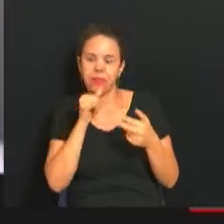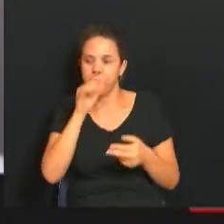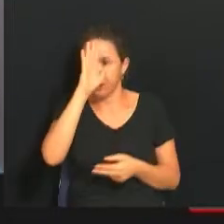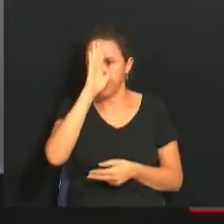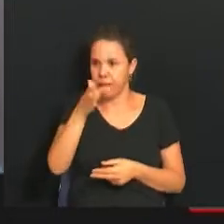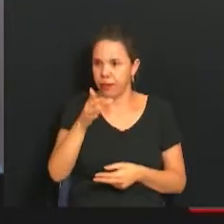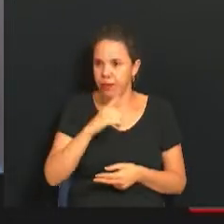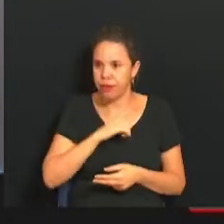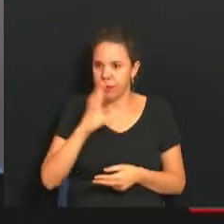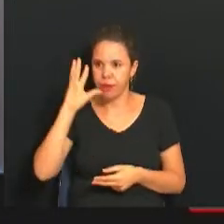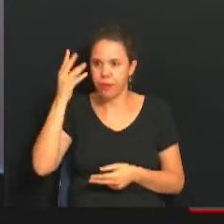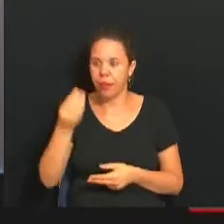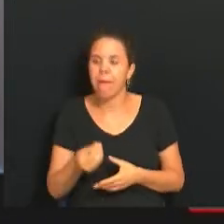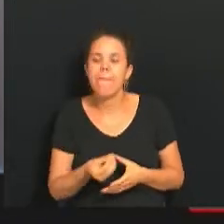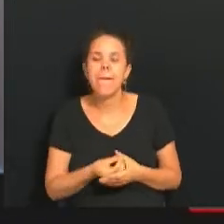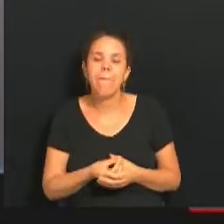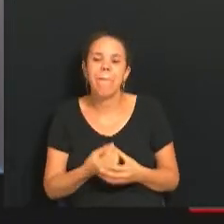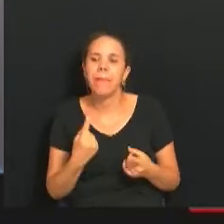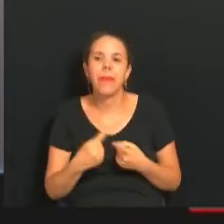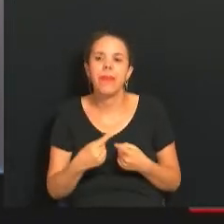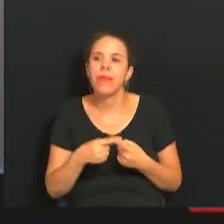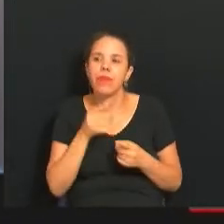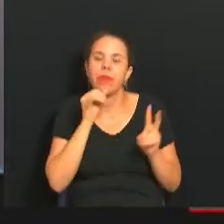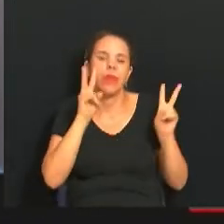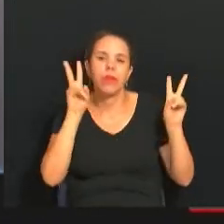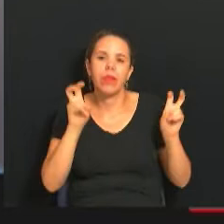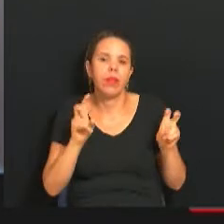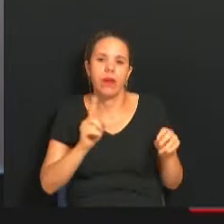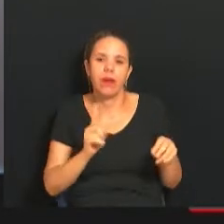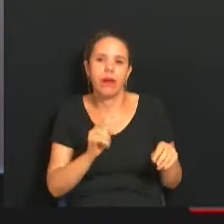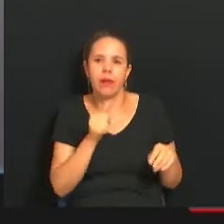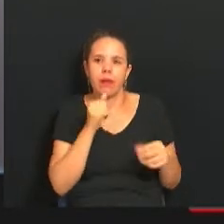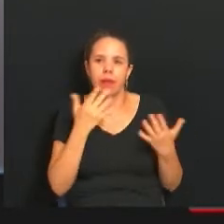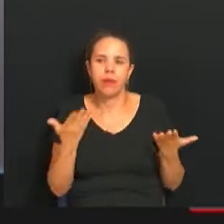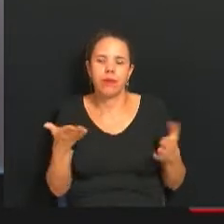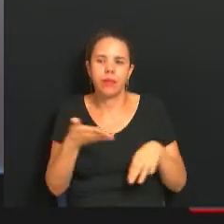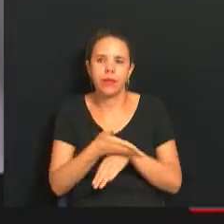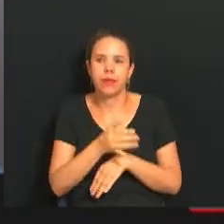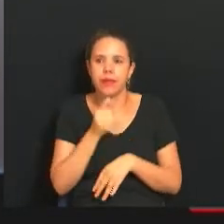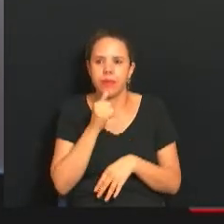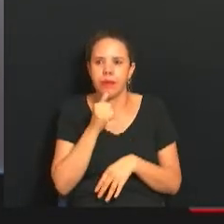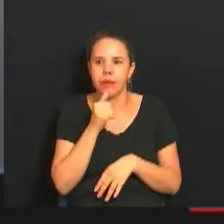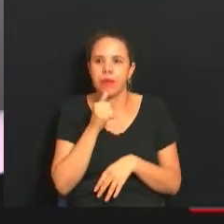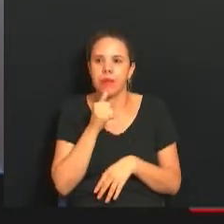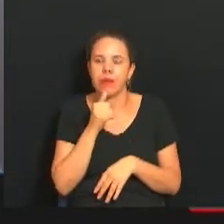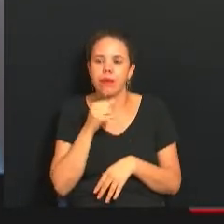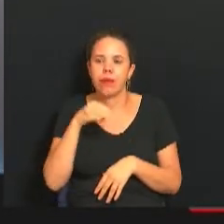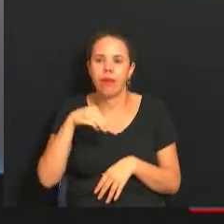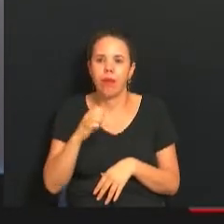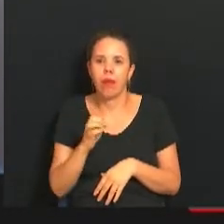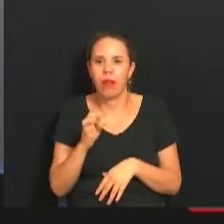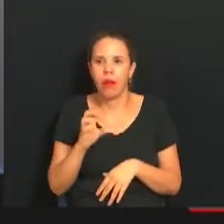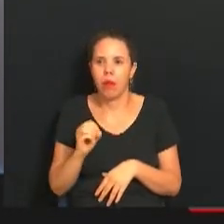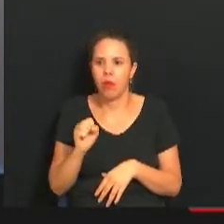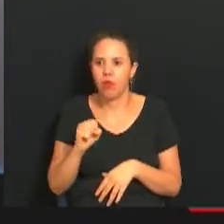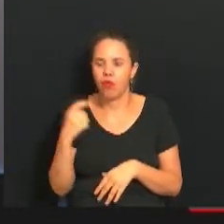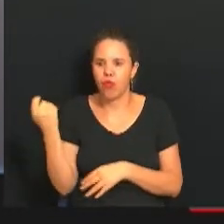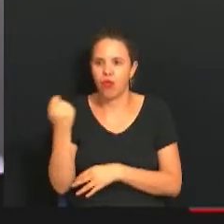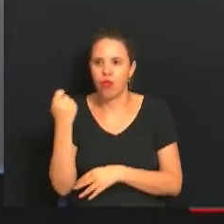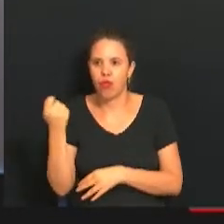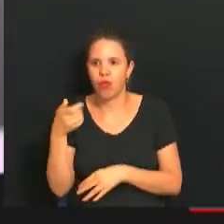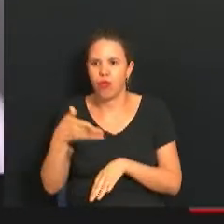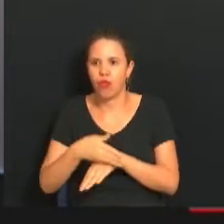tem que entender, né? Porque não se trata, por exemplo, de ingressar, por exemplo, no Mercosul, que é o caso do Brasil aqui, né? Que é